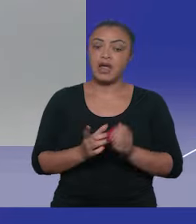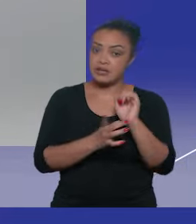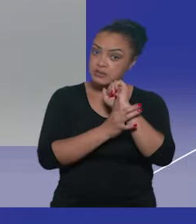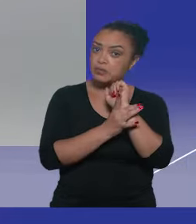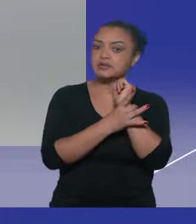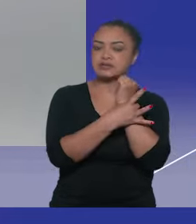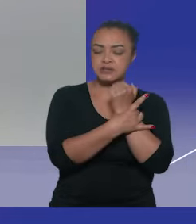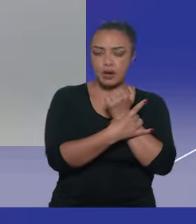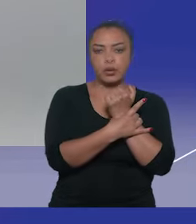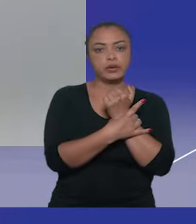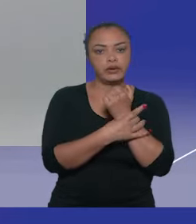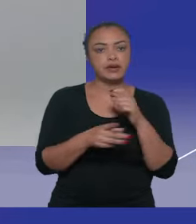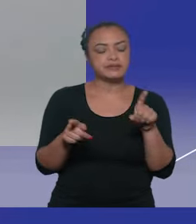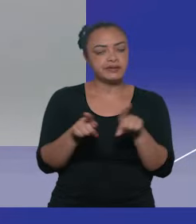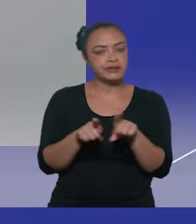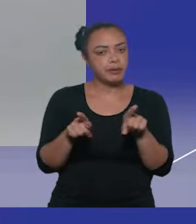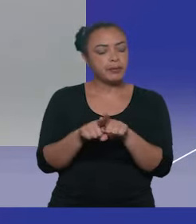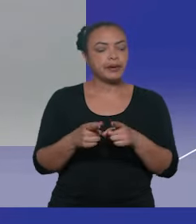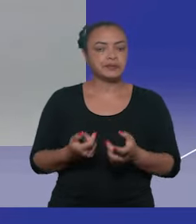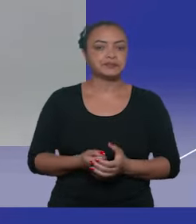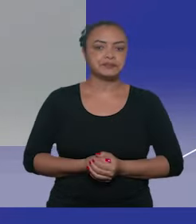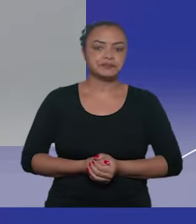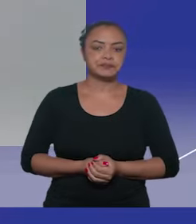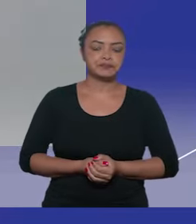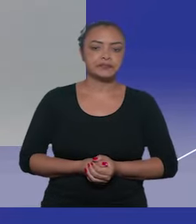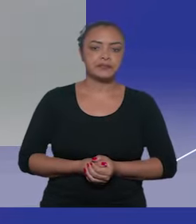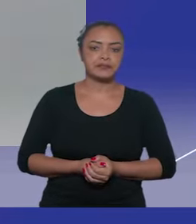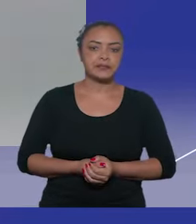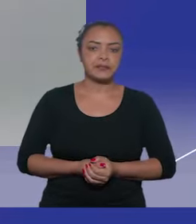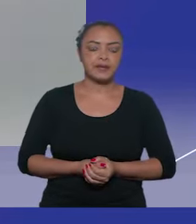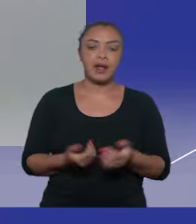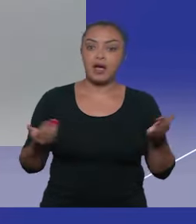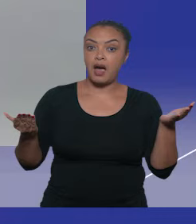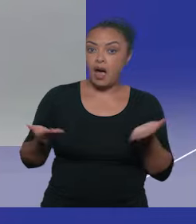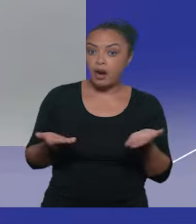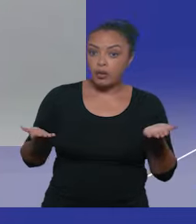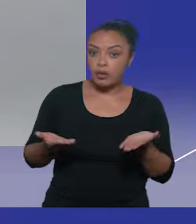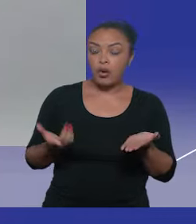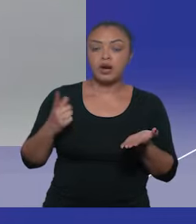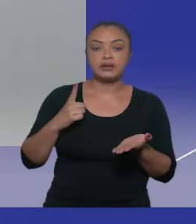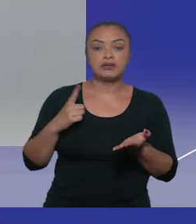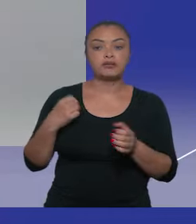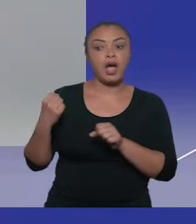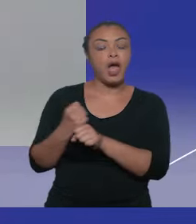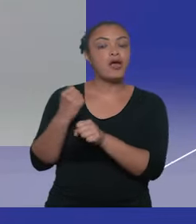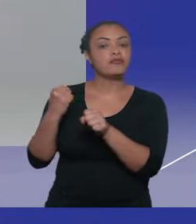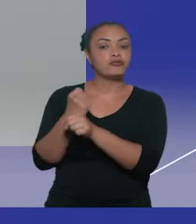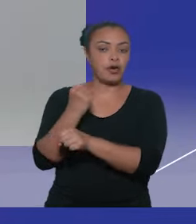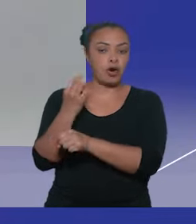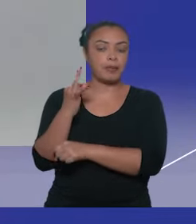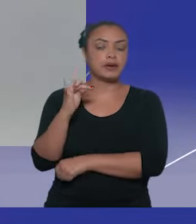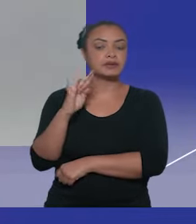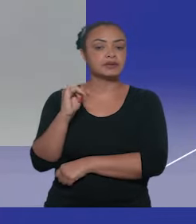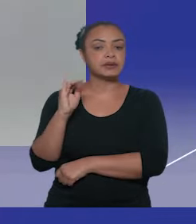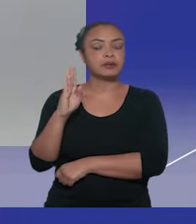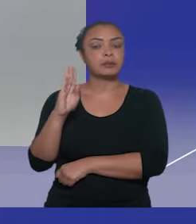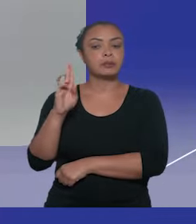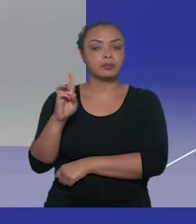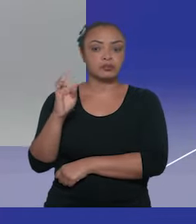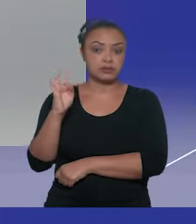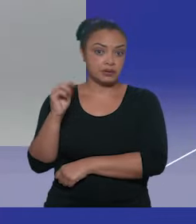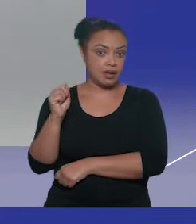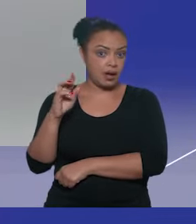em 3%, outra segurança que você traz, né, para esse investidor. E agora a gente ainda teve a